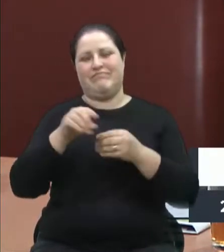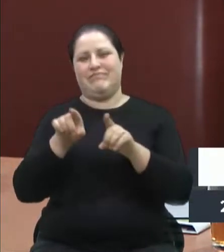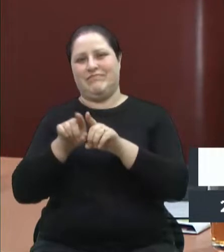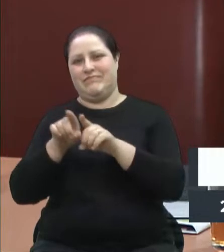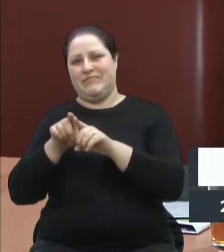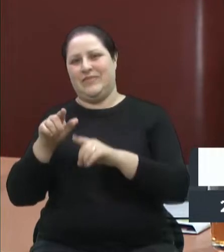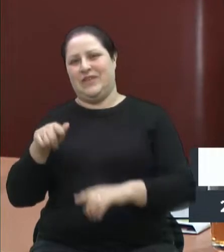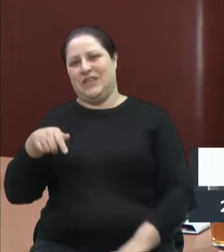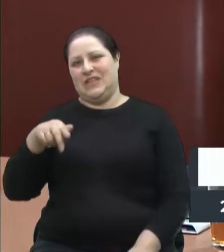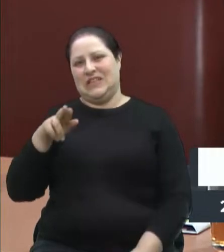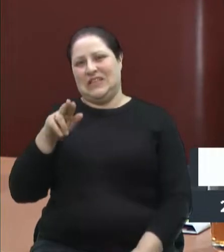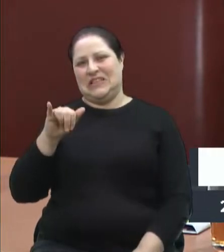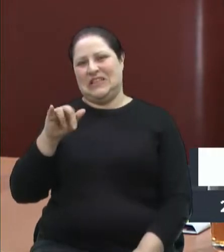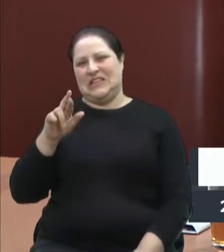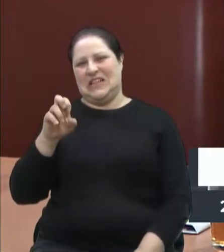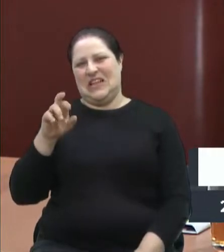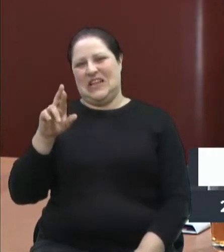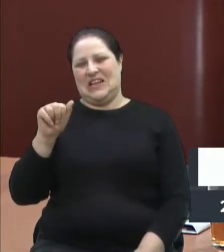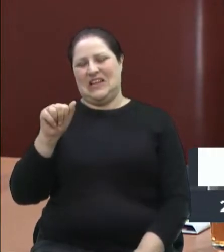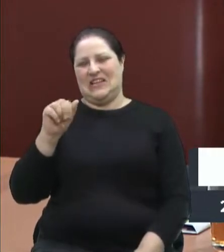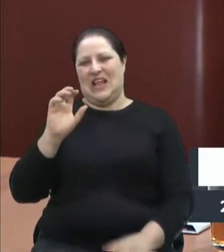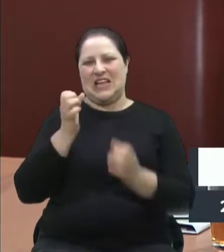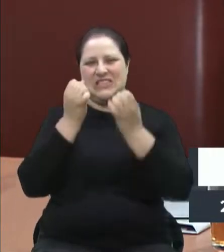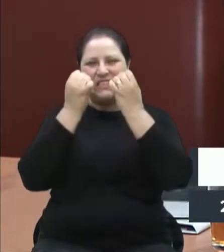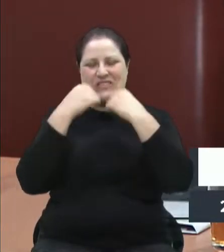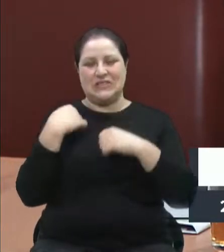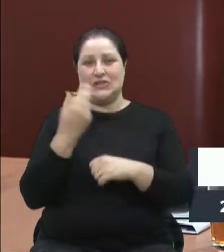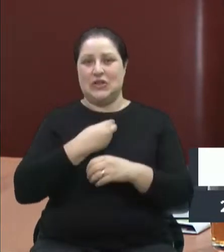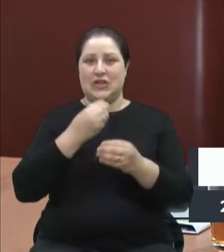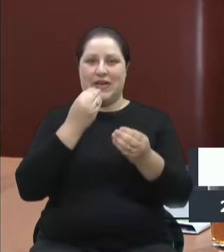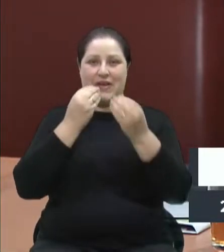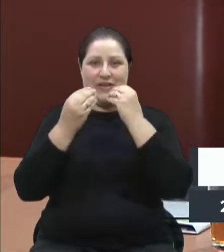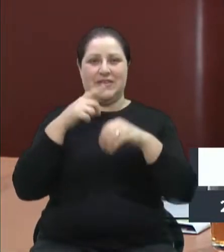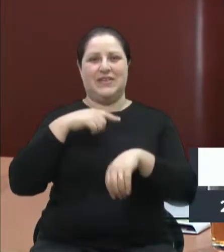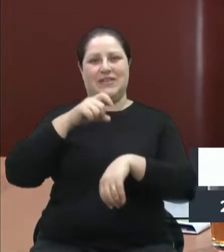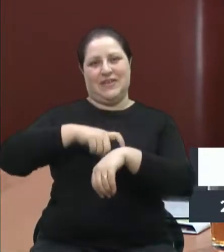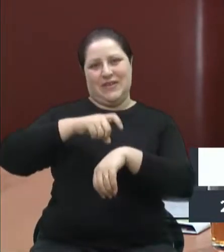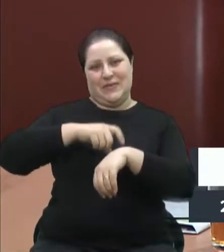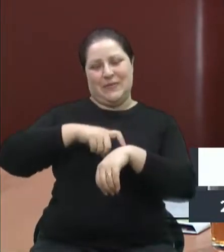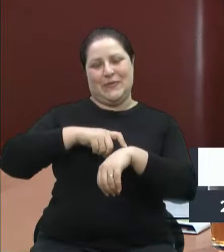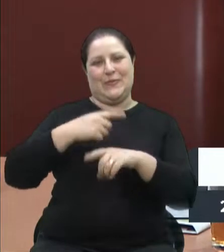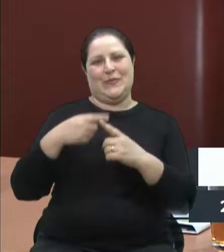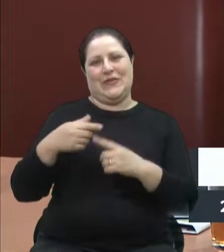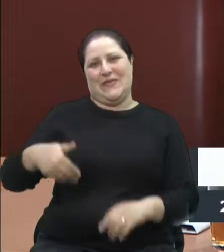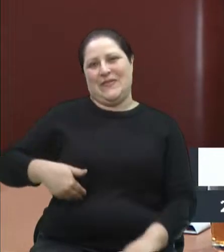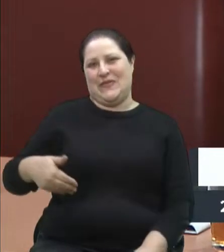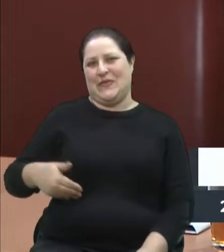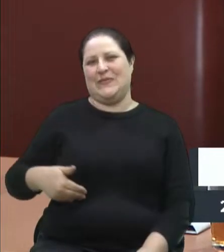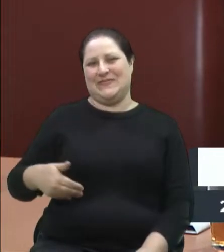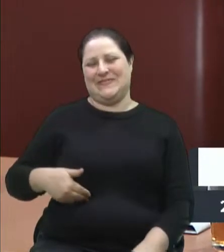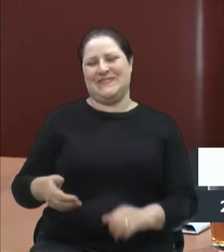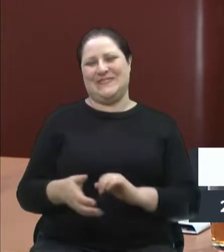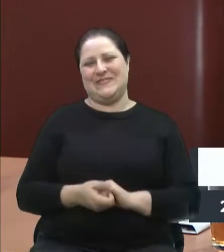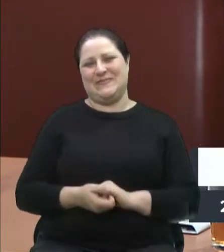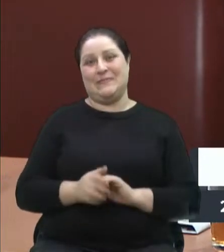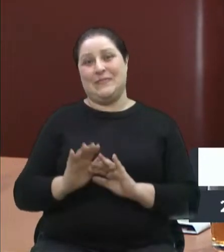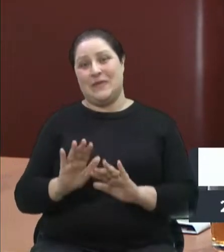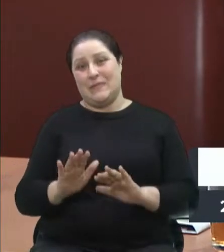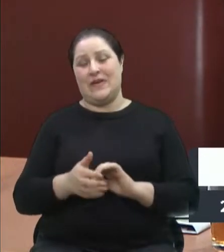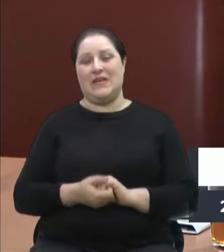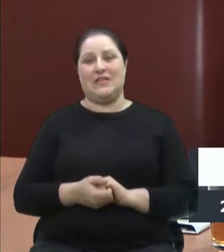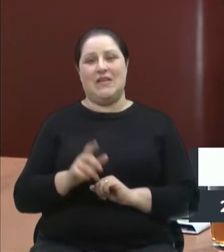tava da melhor qualidade a gente experimentou não é vereadora Marli só deu tempo de a gente comer também né porque a fome era grande mas